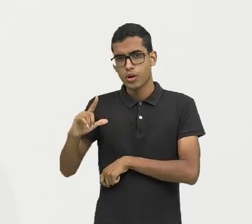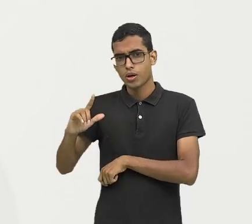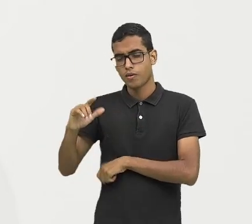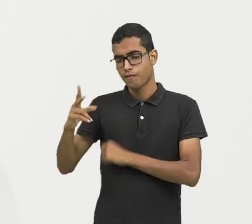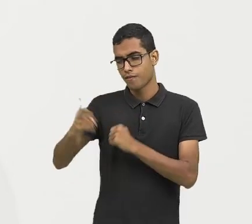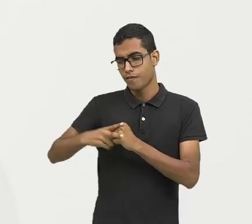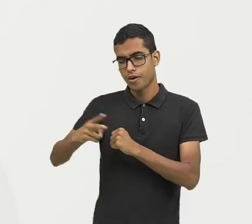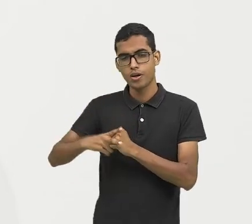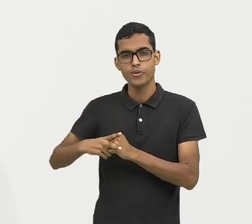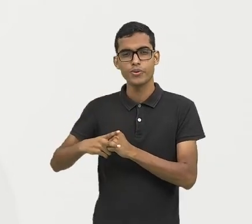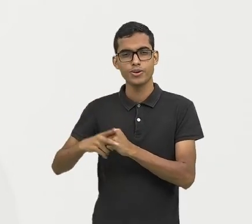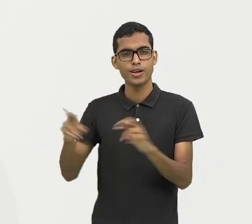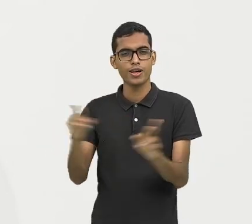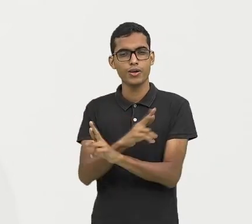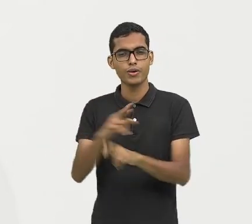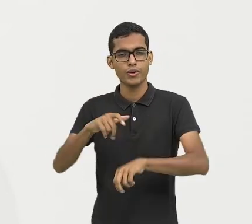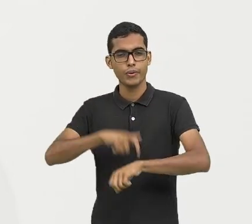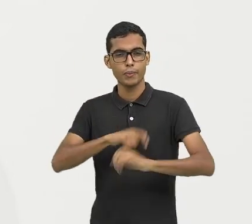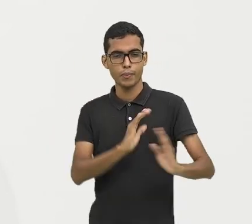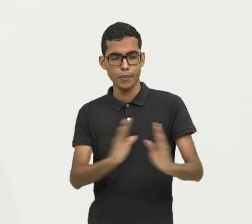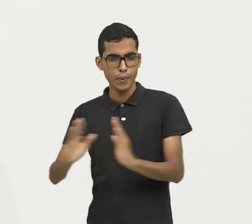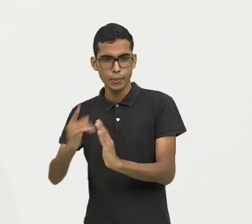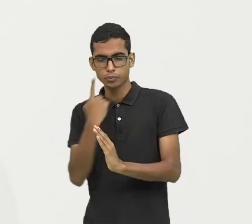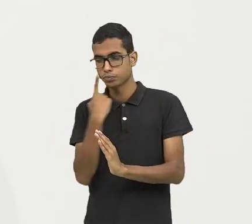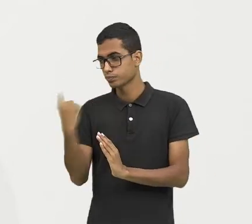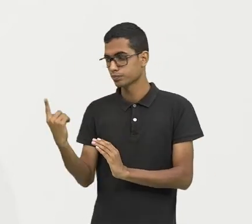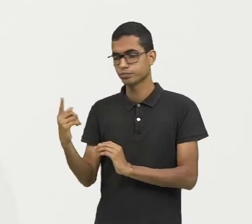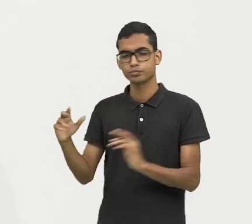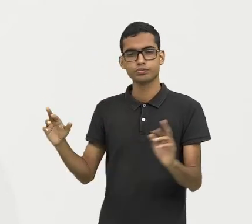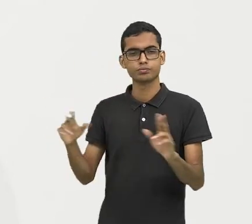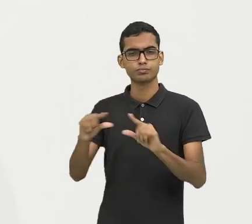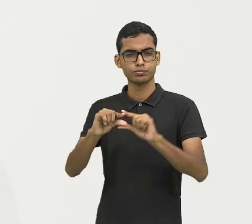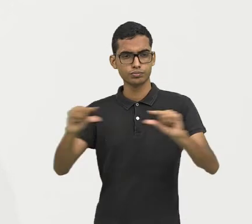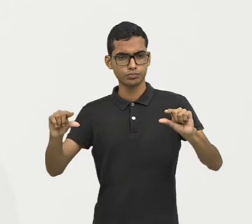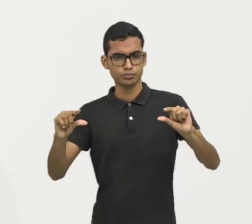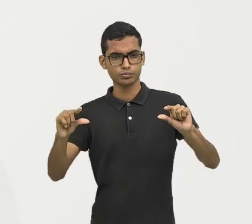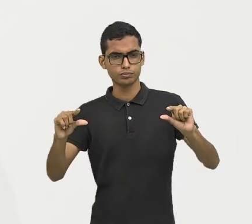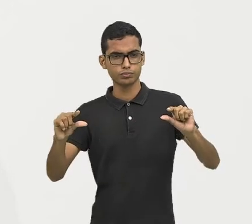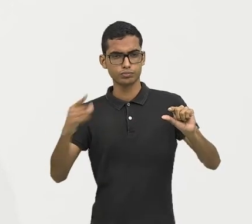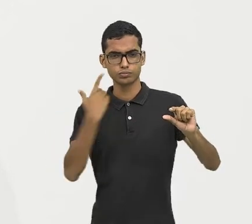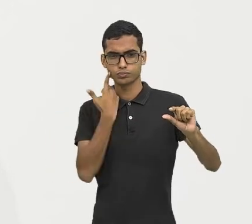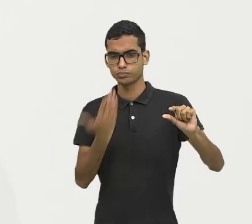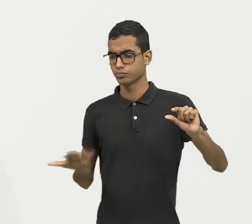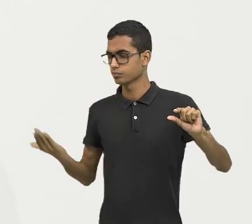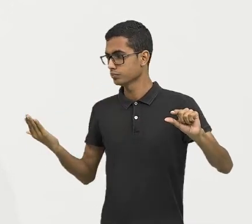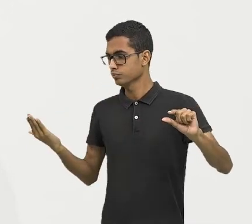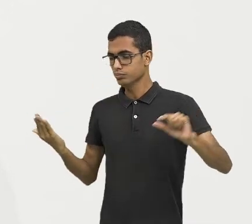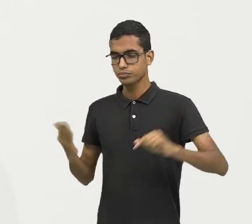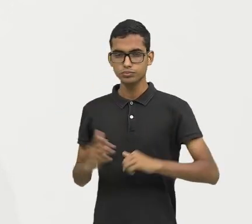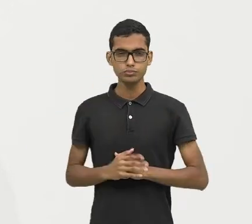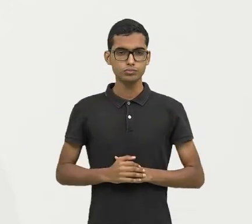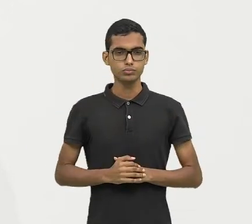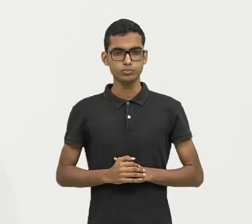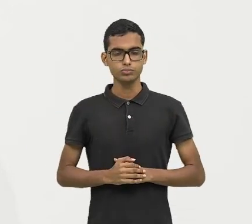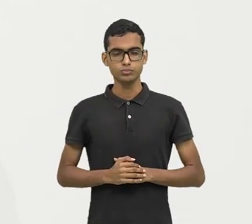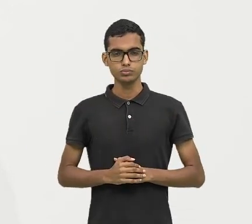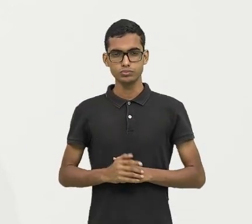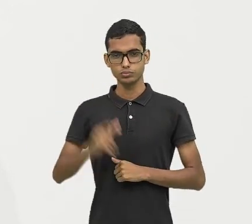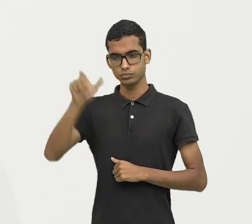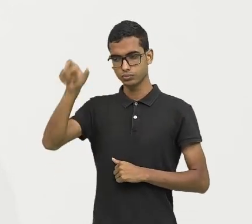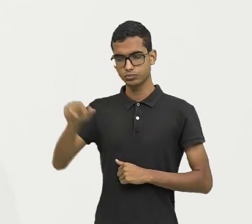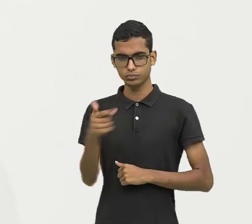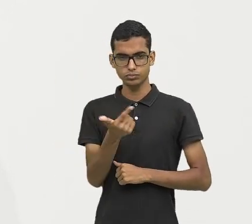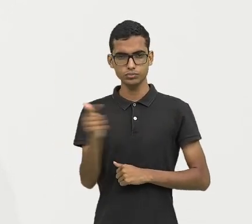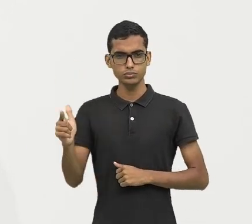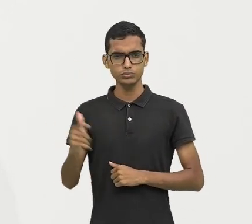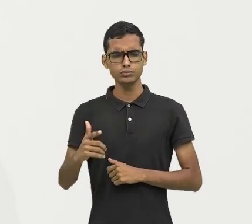primeira oração, uma oração, certo? Oração sem